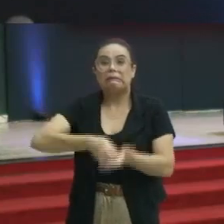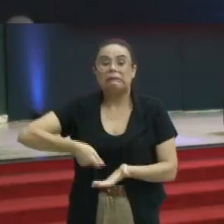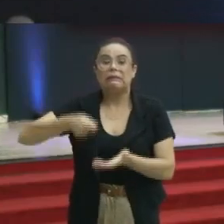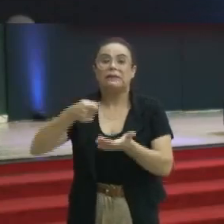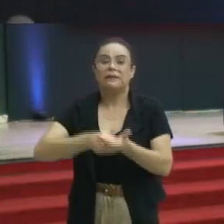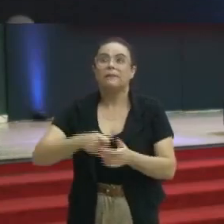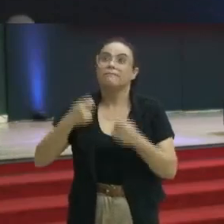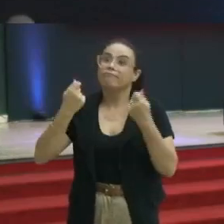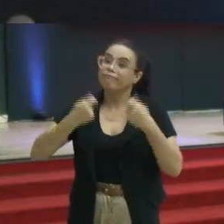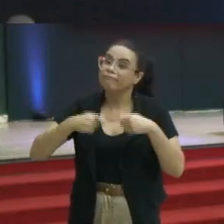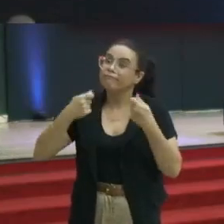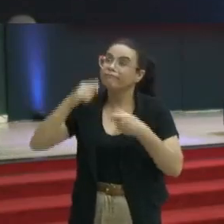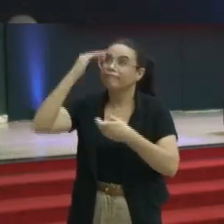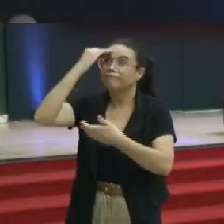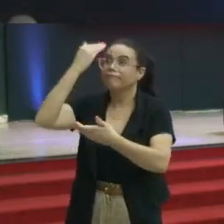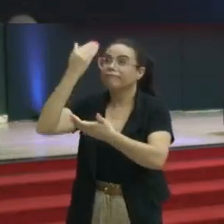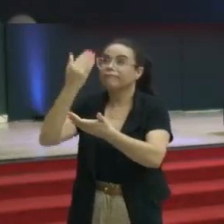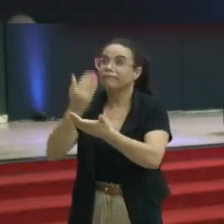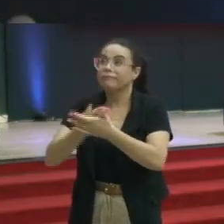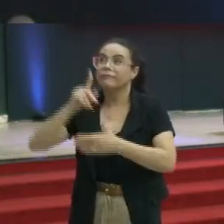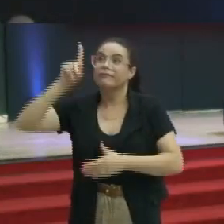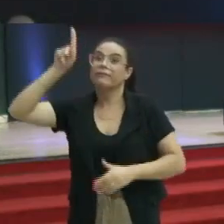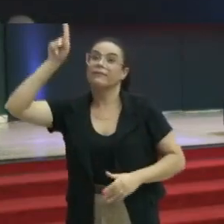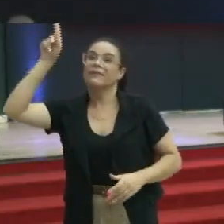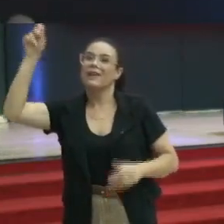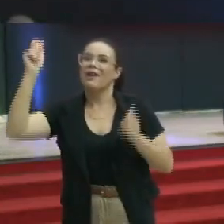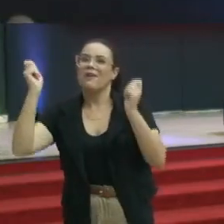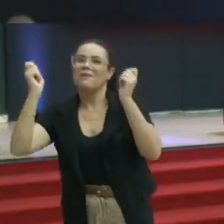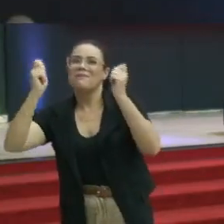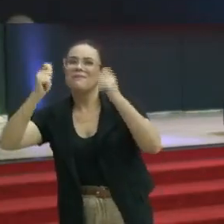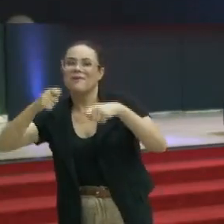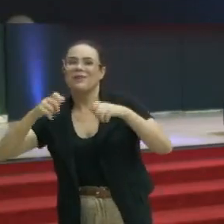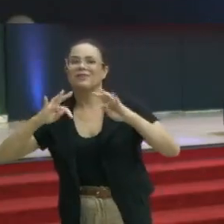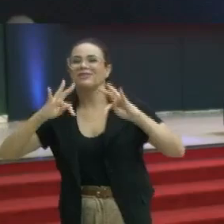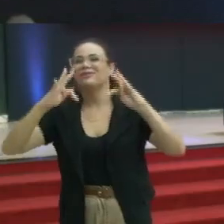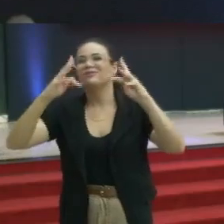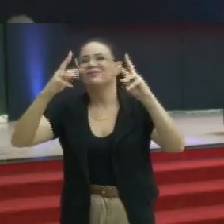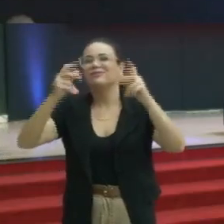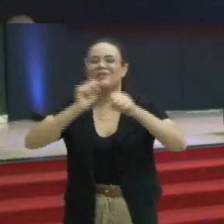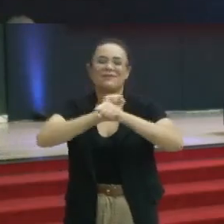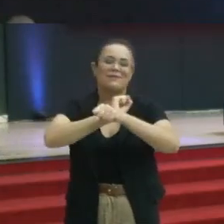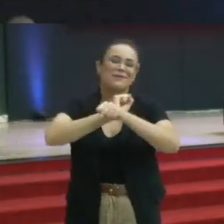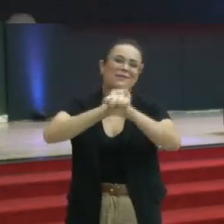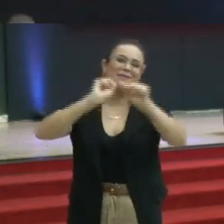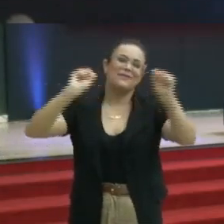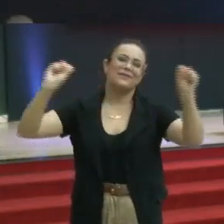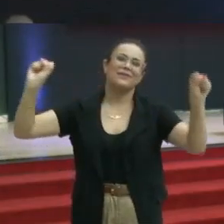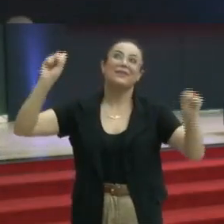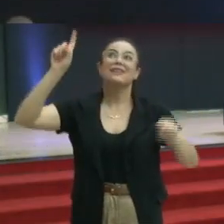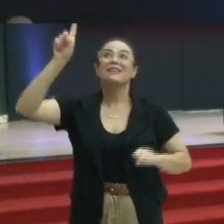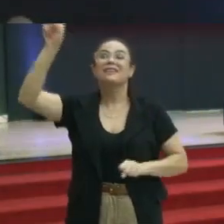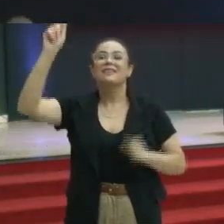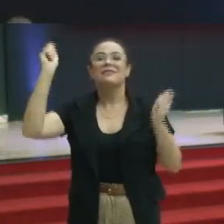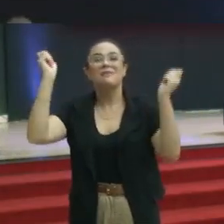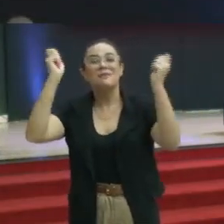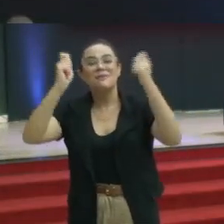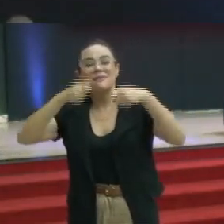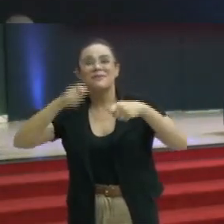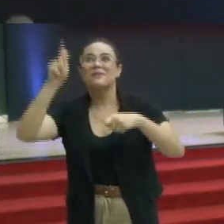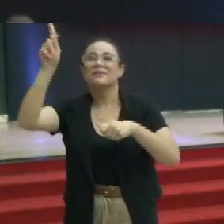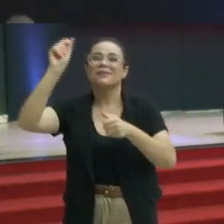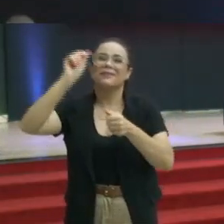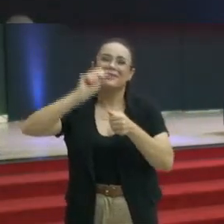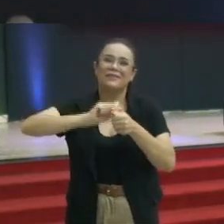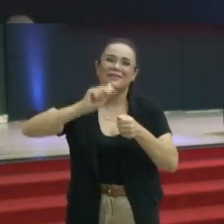confiar no Deus que tudo pode, no Deus do impossível, no Deus que tudo